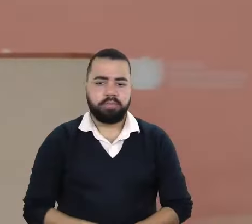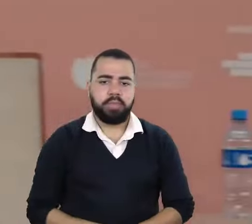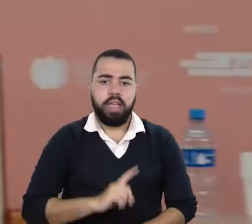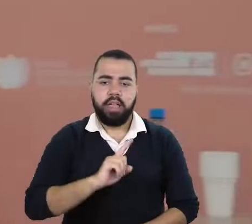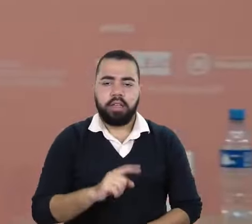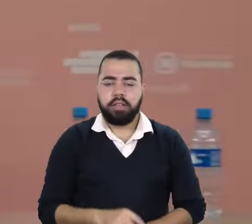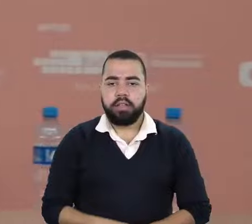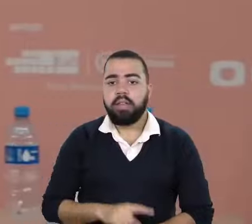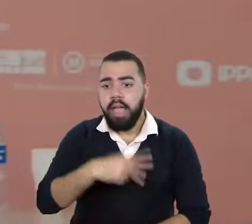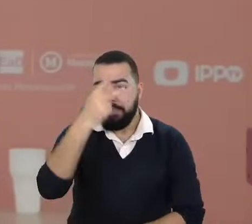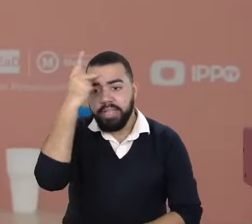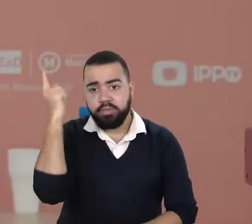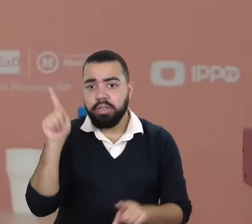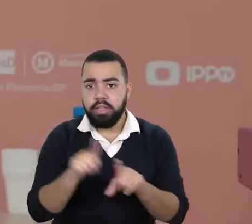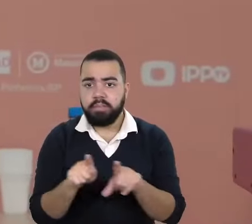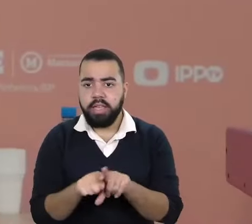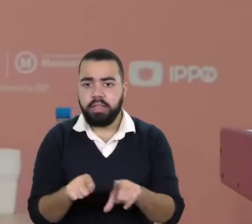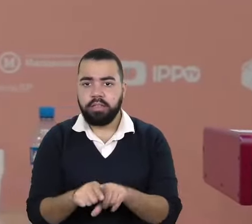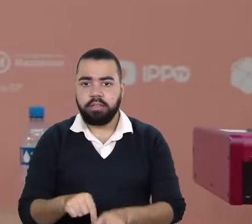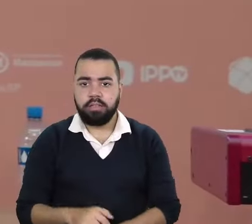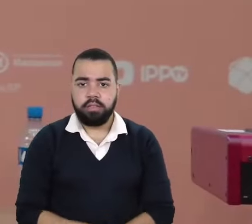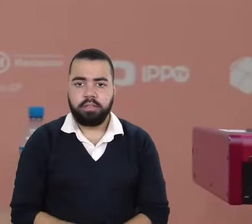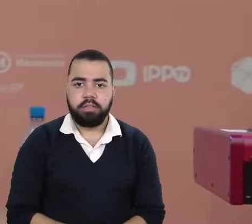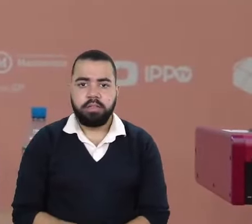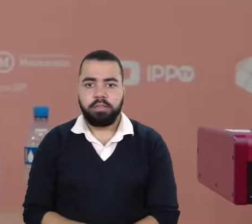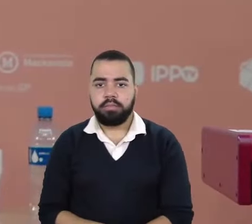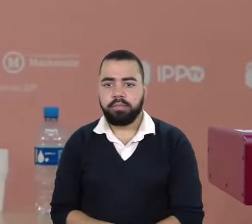Muitos. Fósforo, magra,